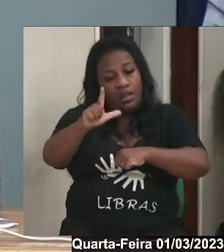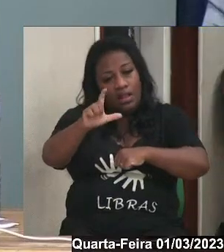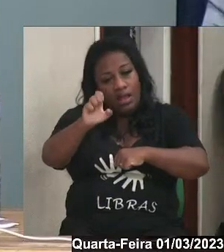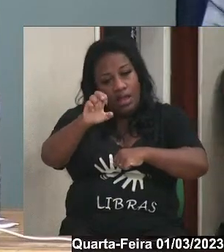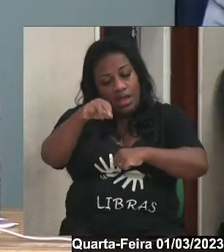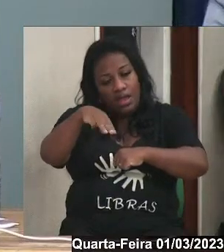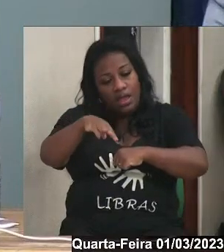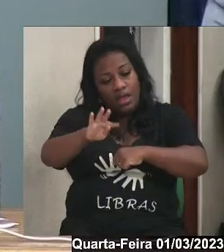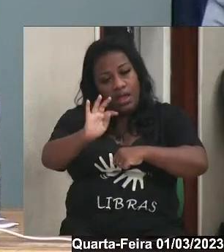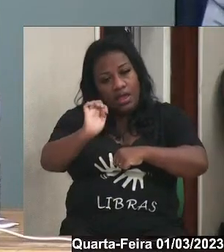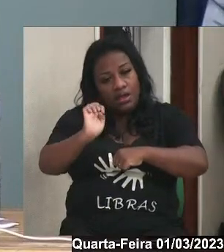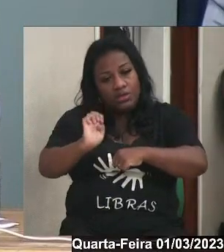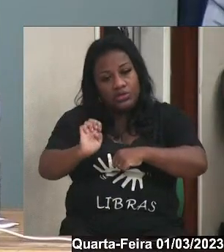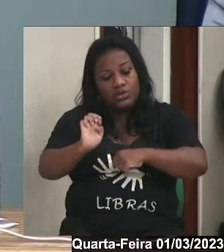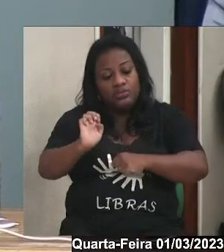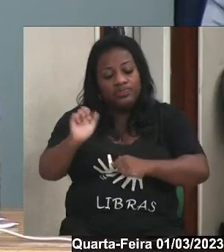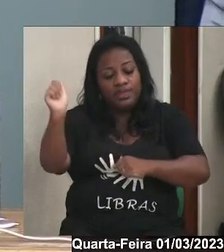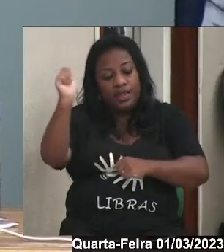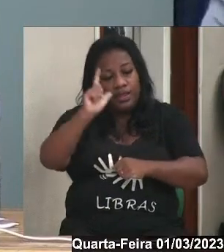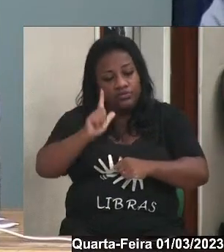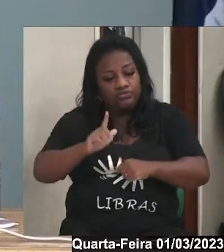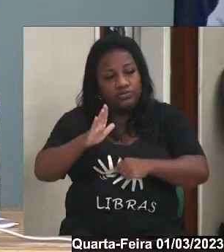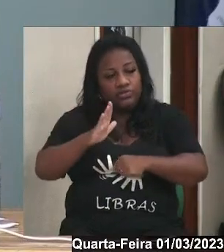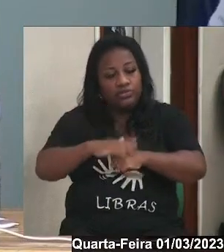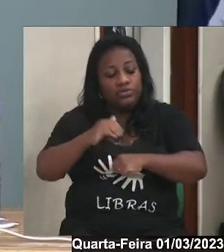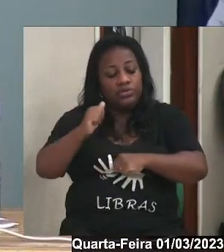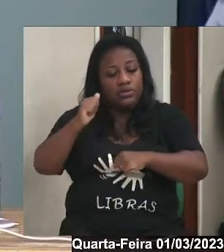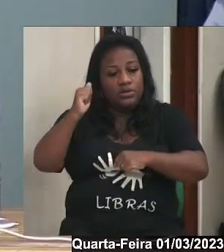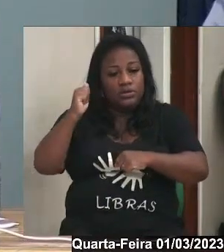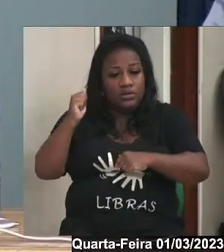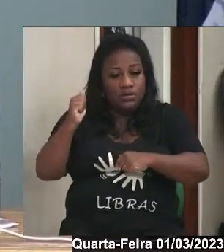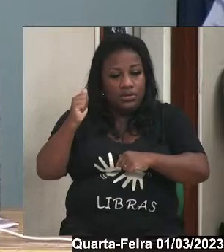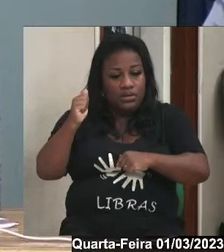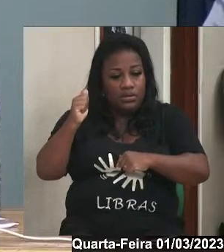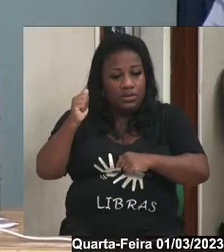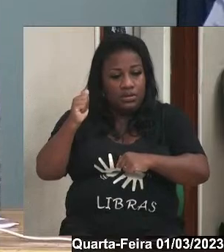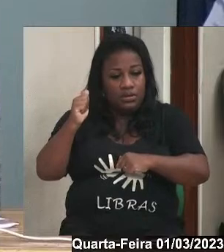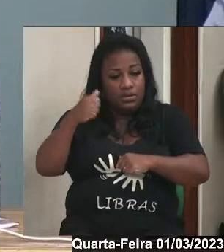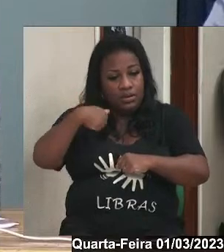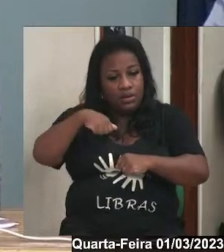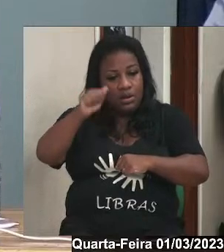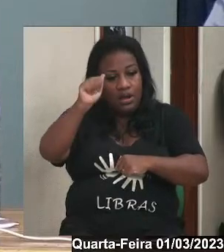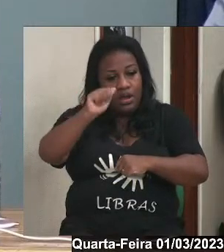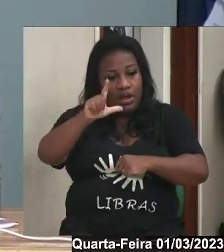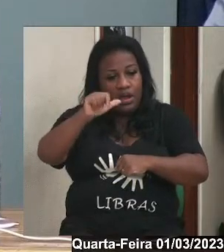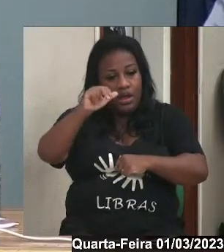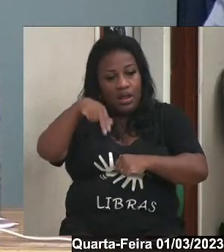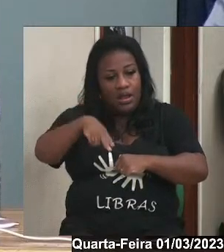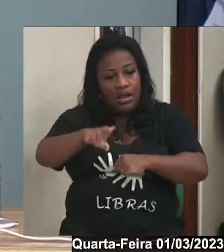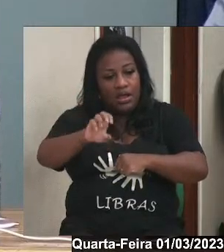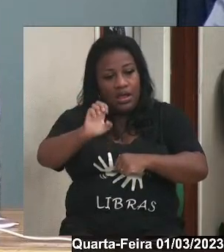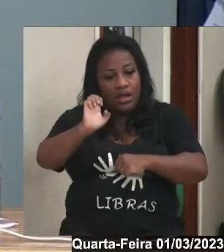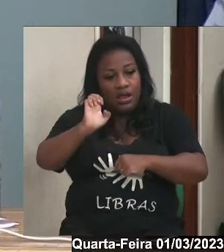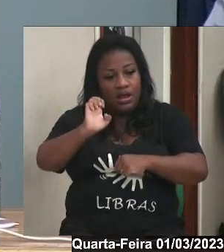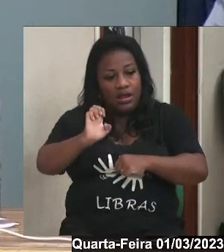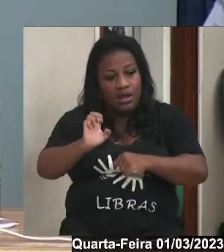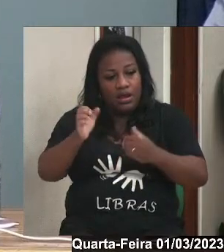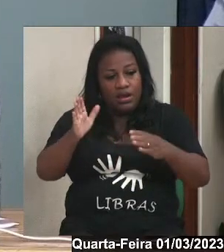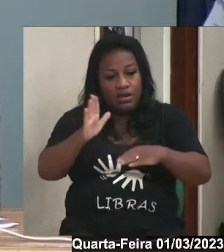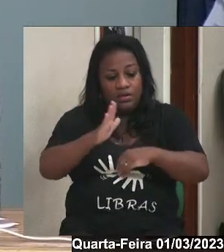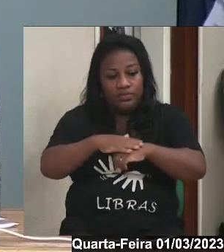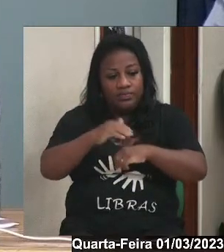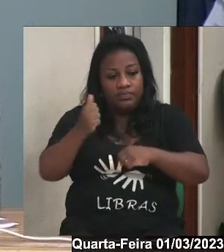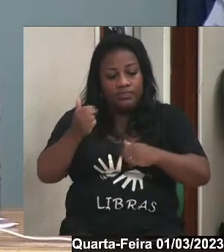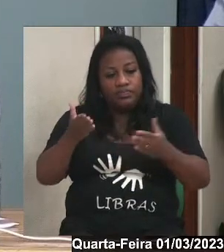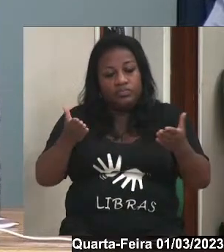Oliveira. O vereador Alexandre Campos da Silva chamou para entregar a homenagem à senhora Miriam Mendes da Silva. O vereador Renato Lúcio Costa